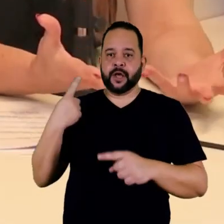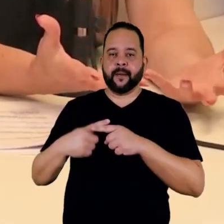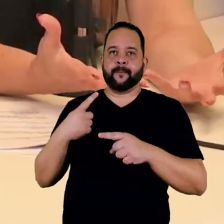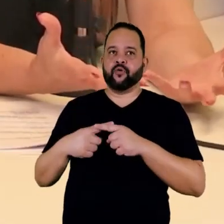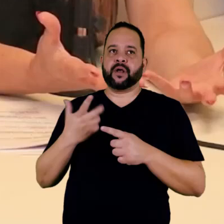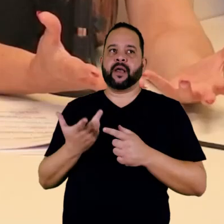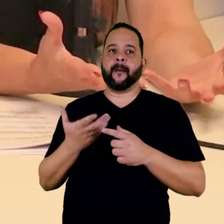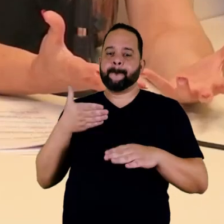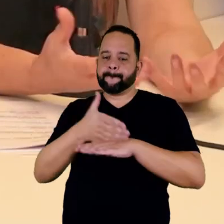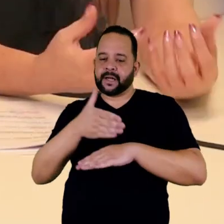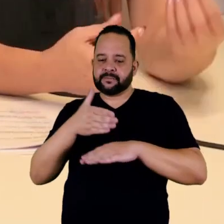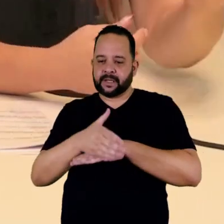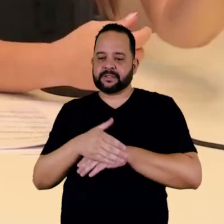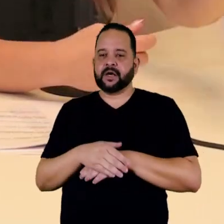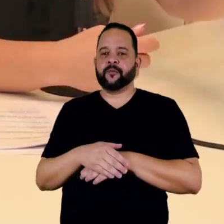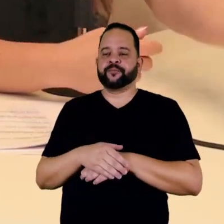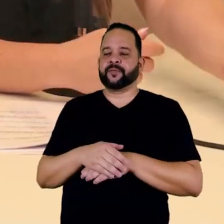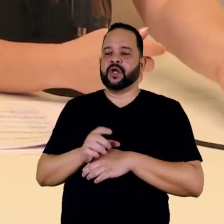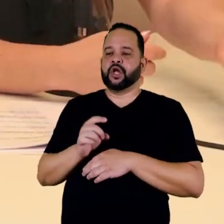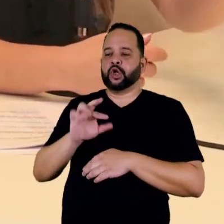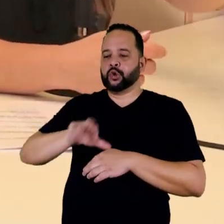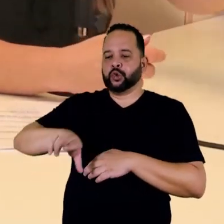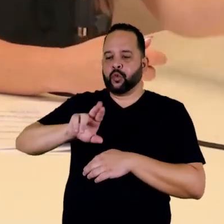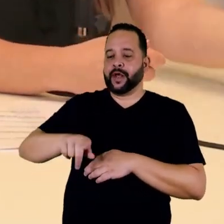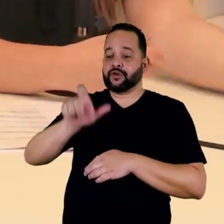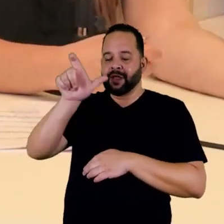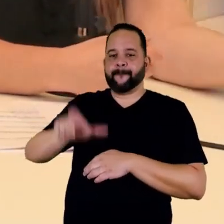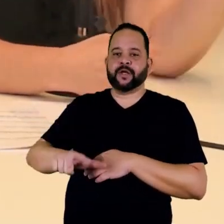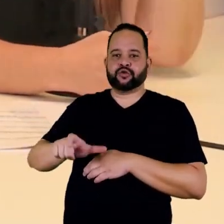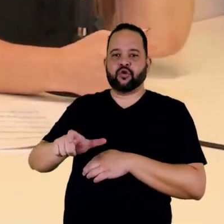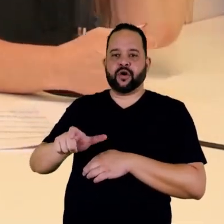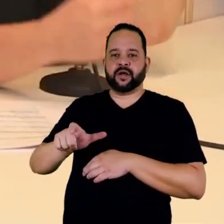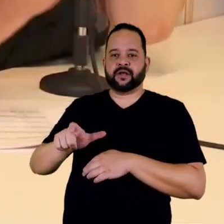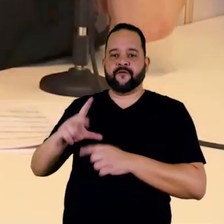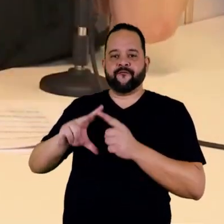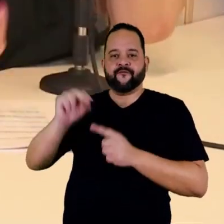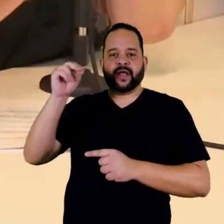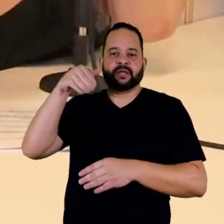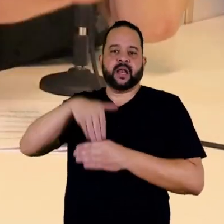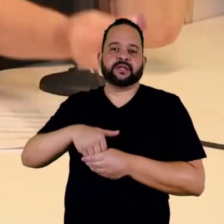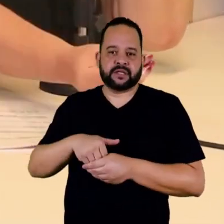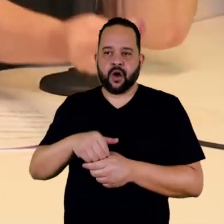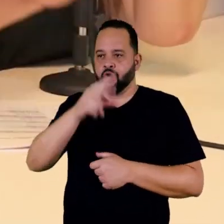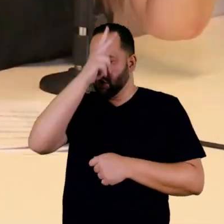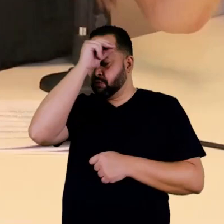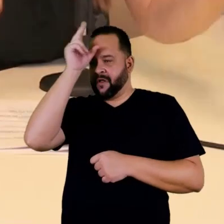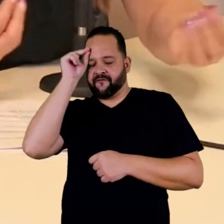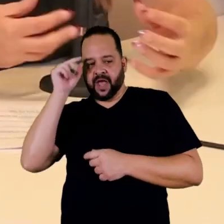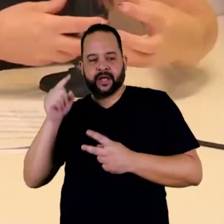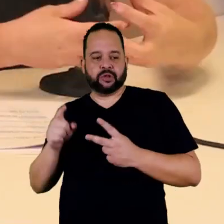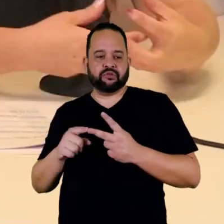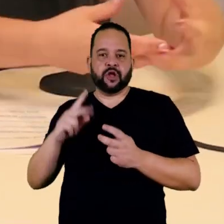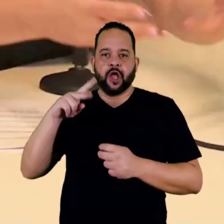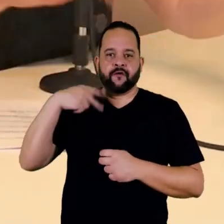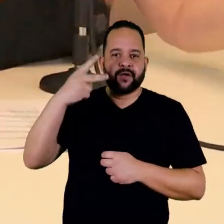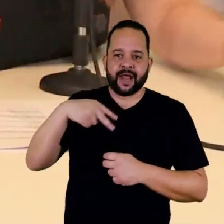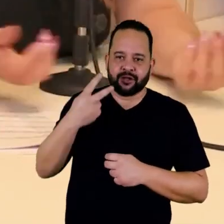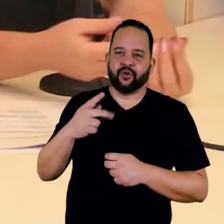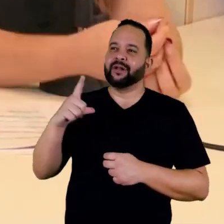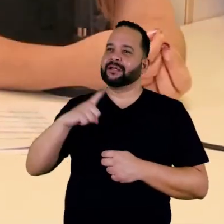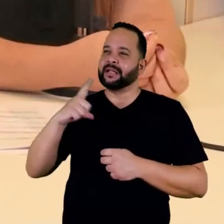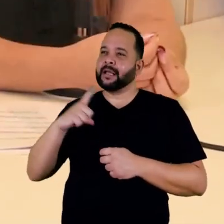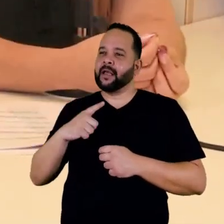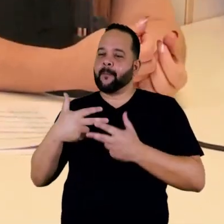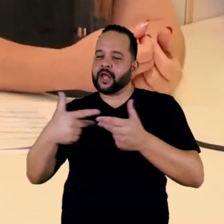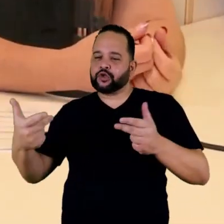do candidato né não é só o mundo do eleito não é muito só o mundo do do prefeito ou do vereador ele é muito maior